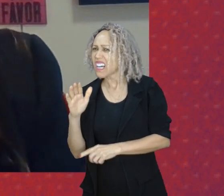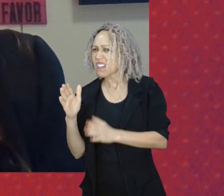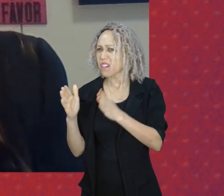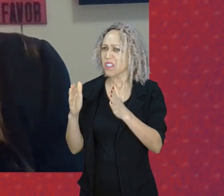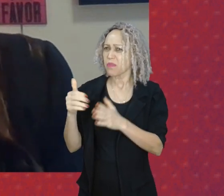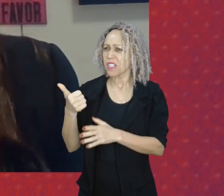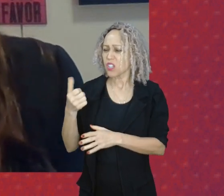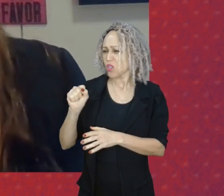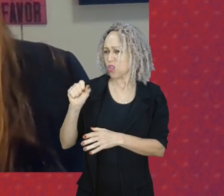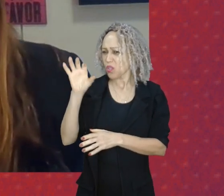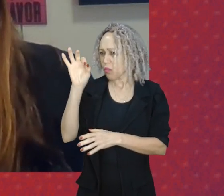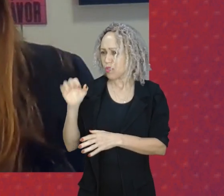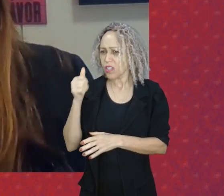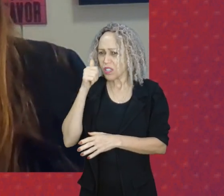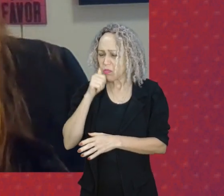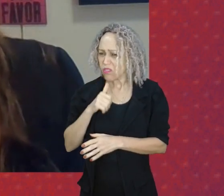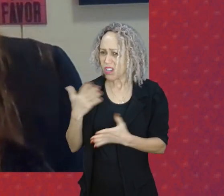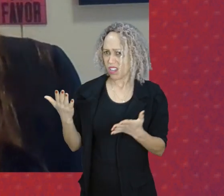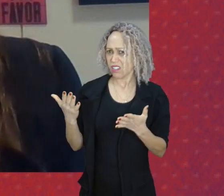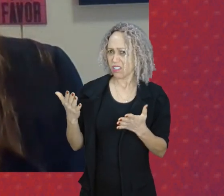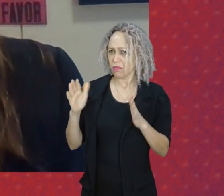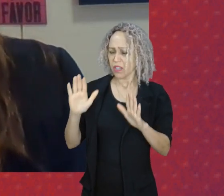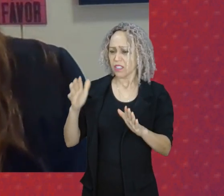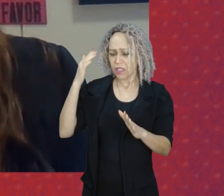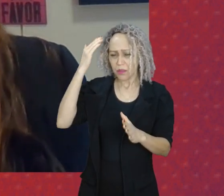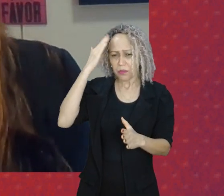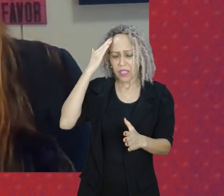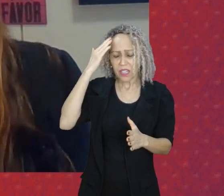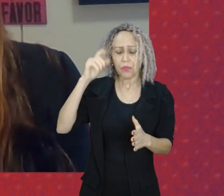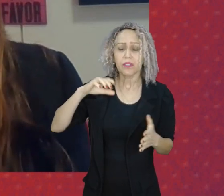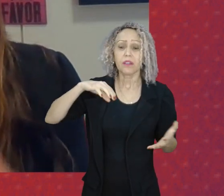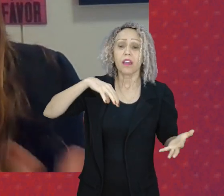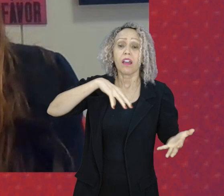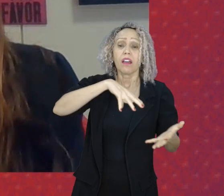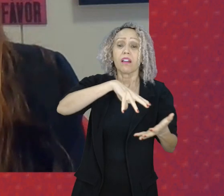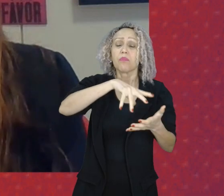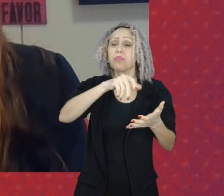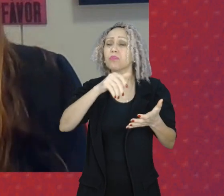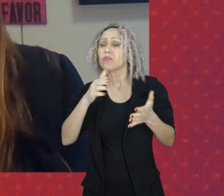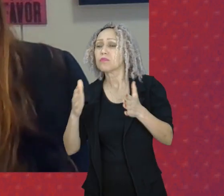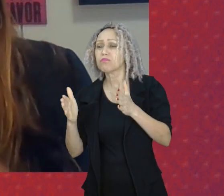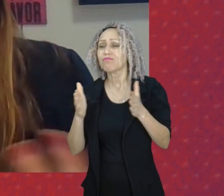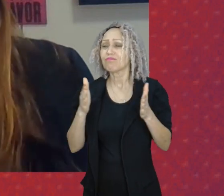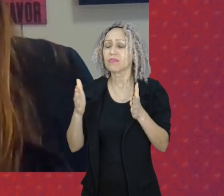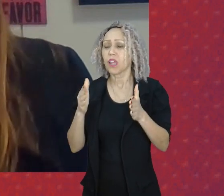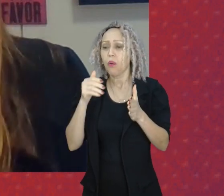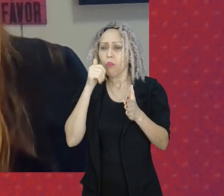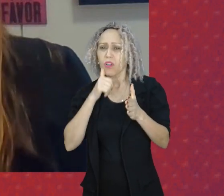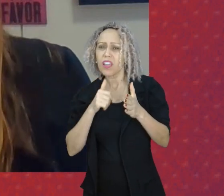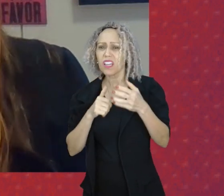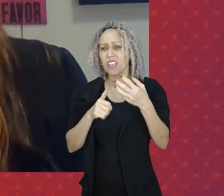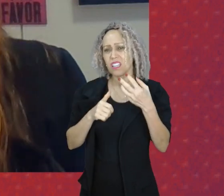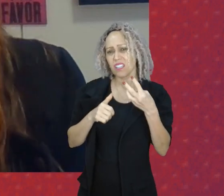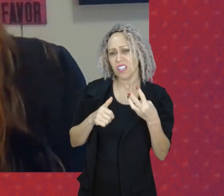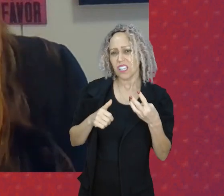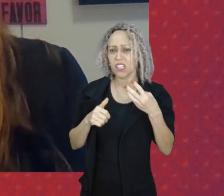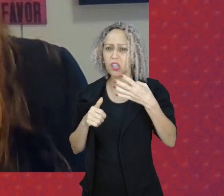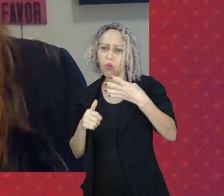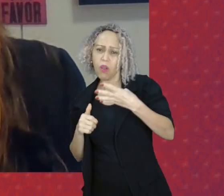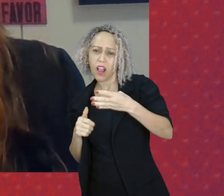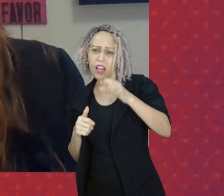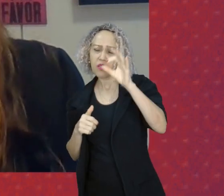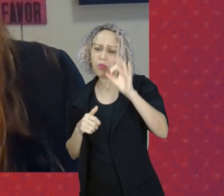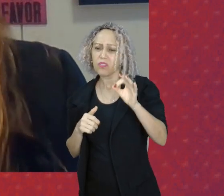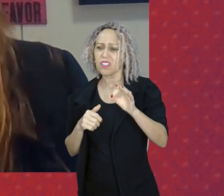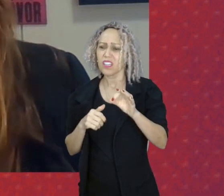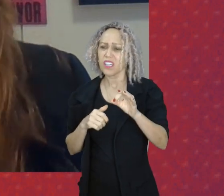gente considerar que a média mundial é de mais de 26%, que a média das Américas é de 34%,